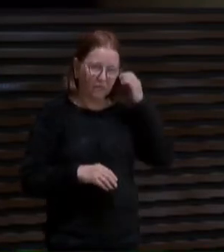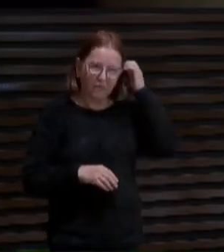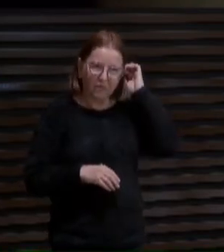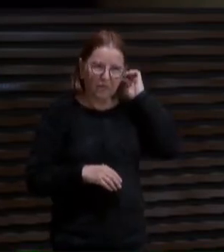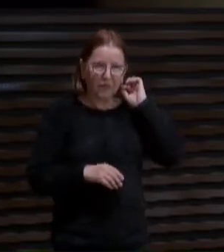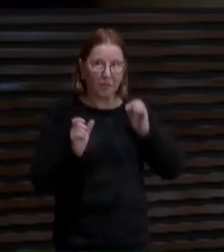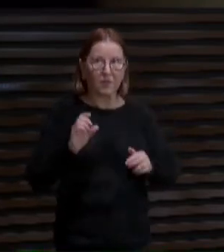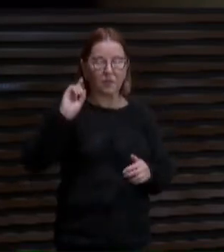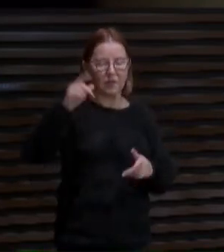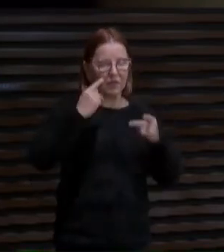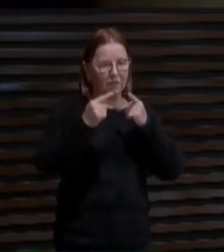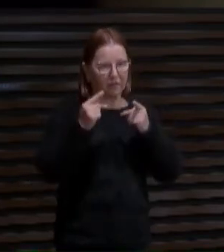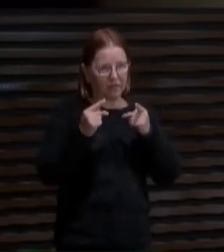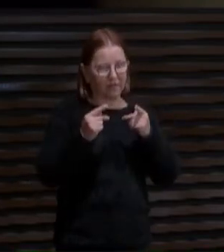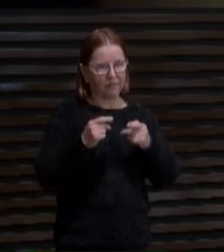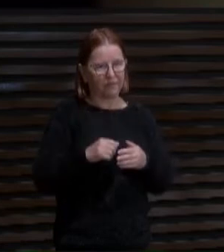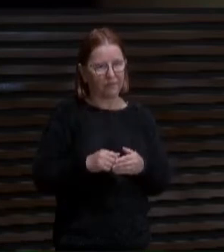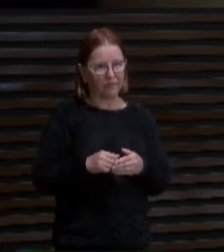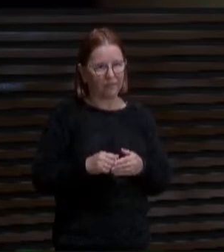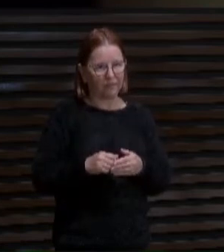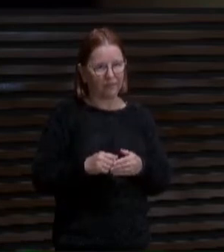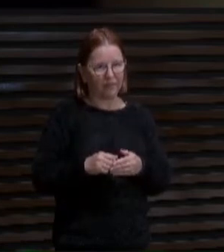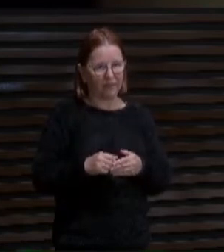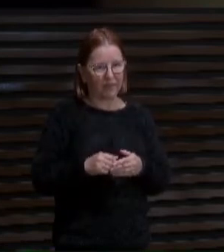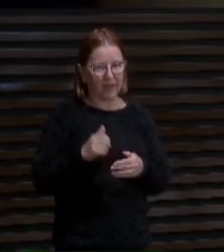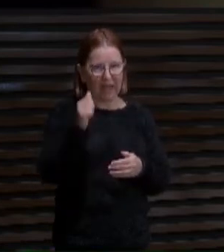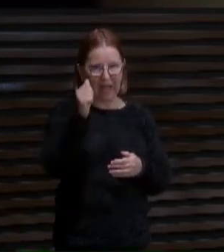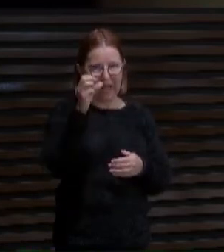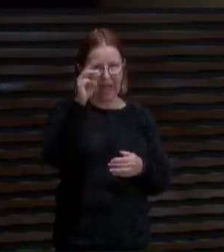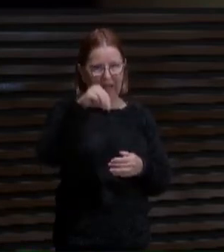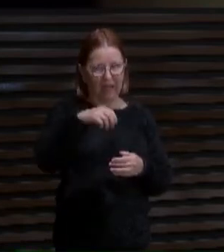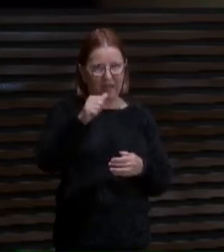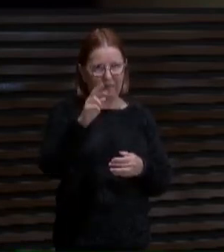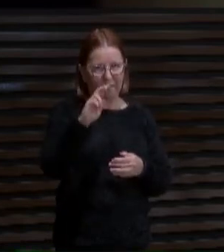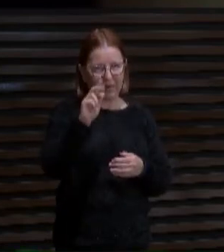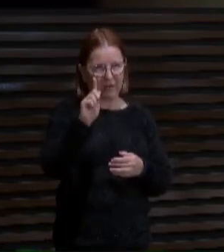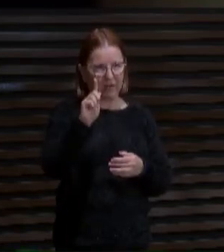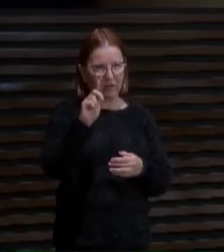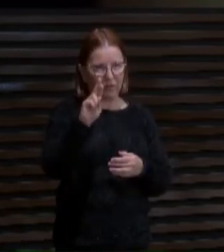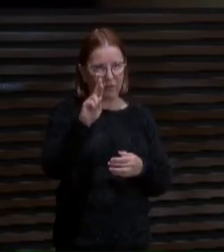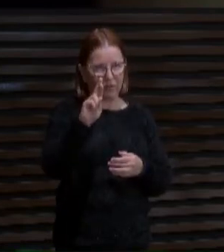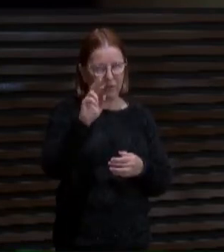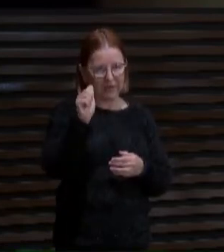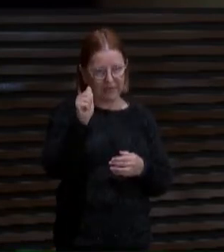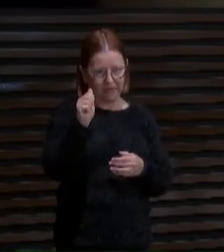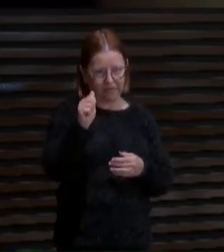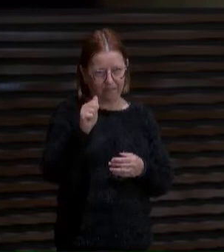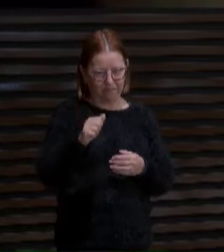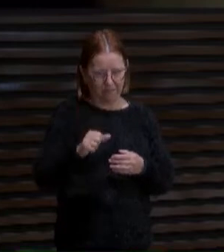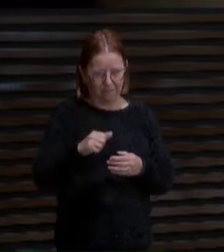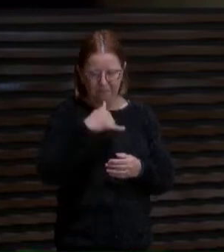coisa terrível que ela Brota ela vem e ela vai ser alvo de difamação